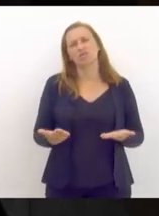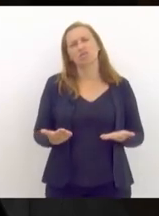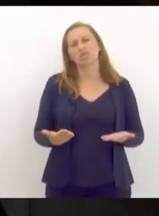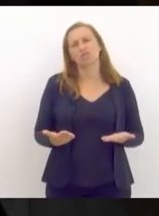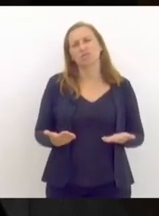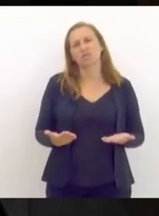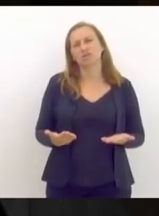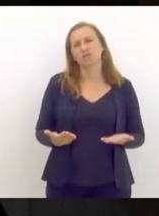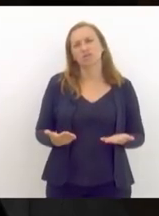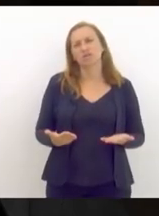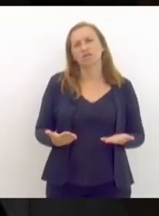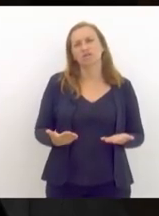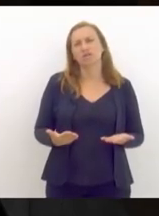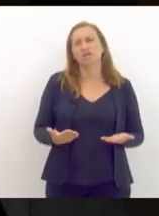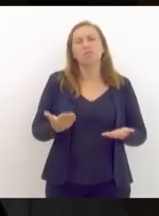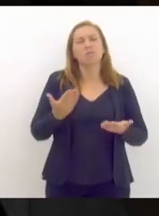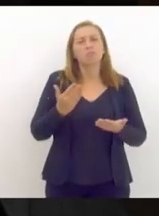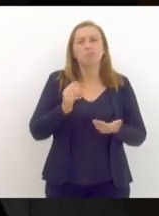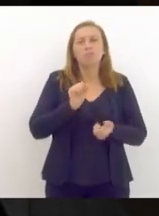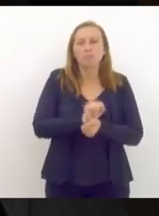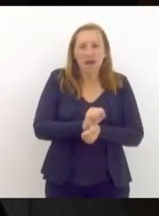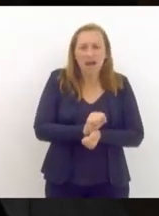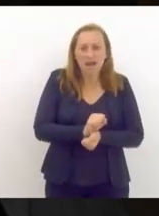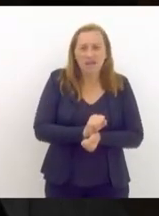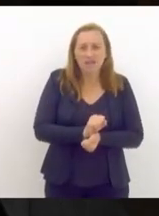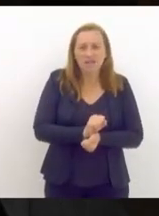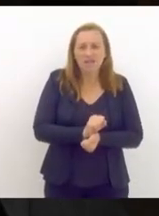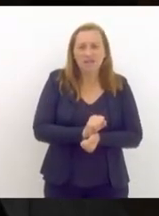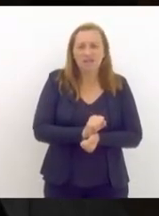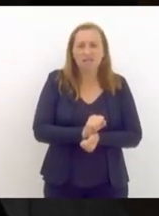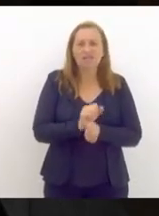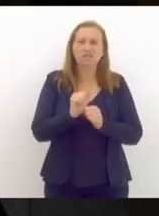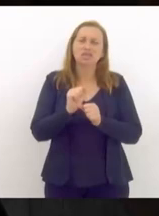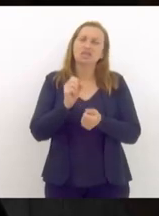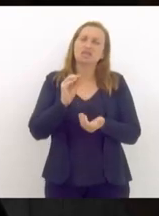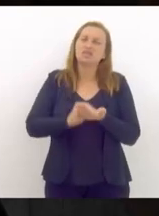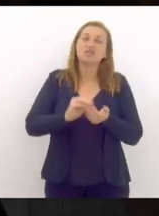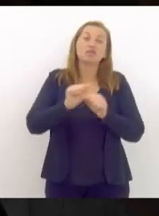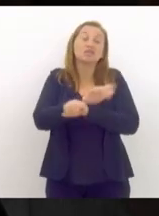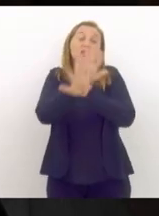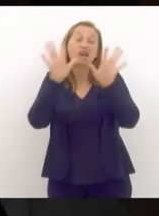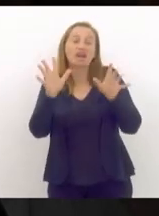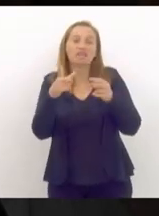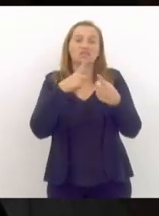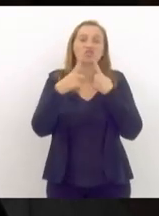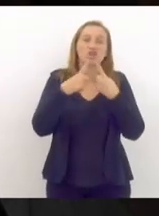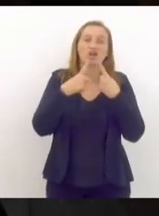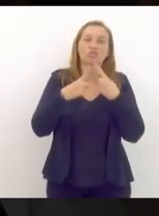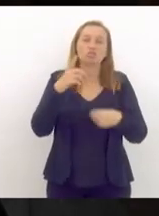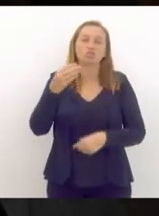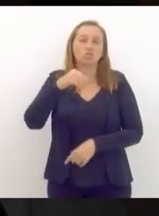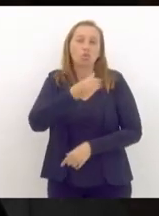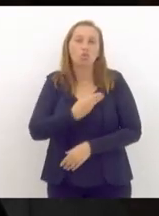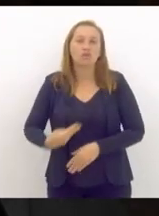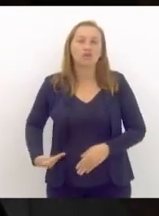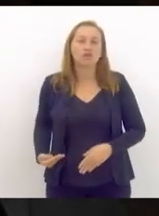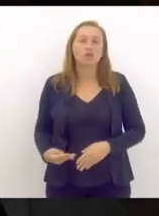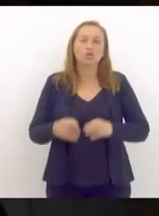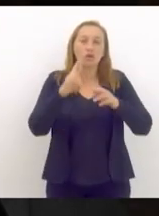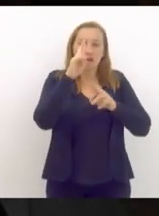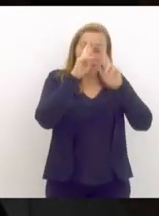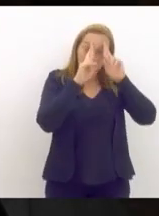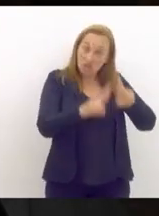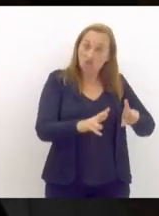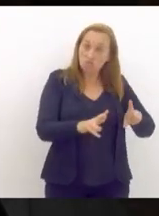servidores, chega de falta de transparência e de diálogo. Governador, respeite o